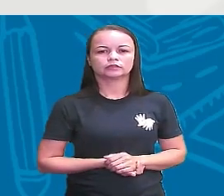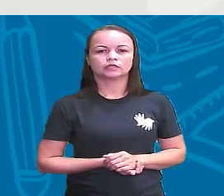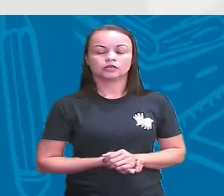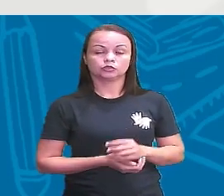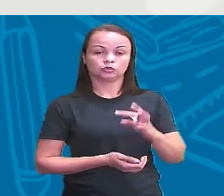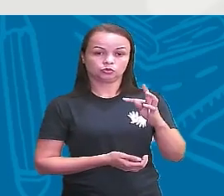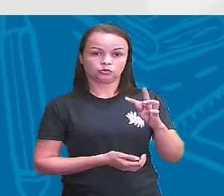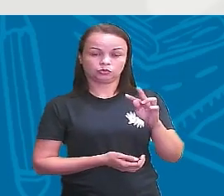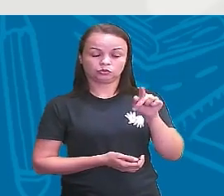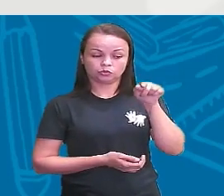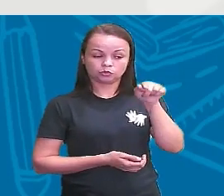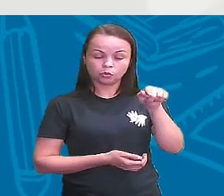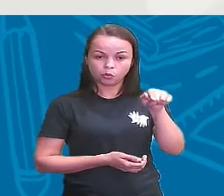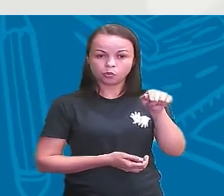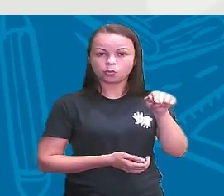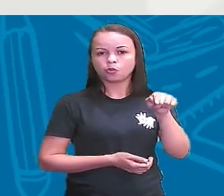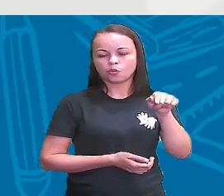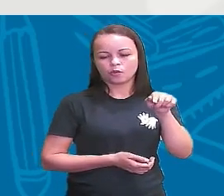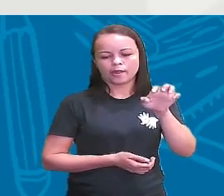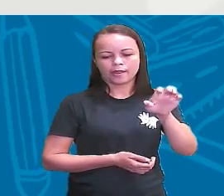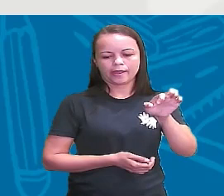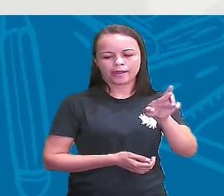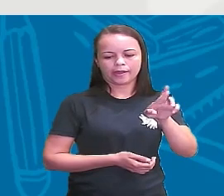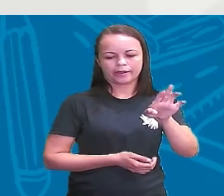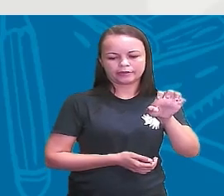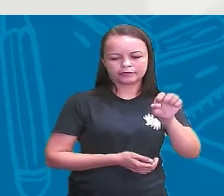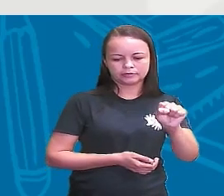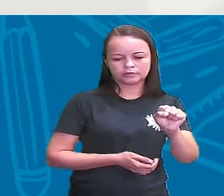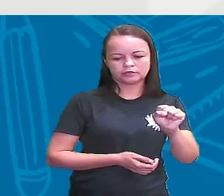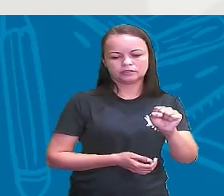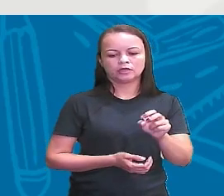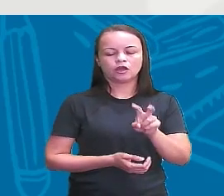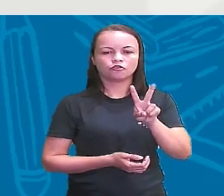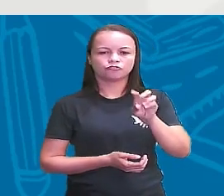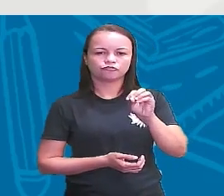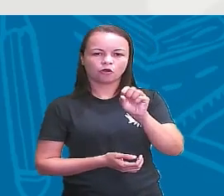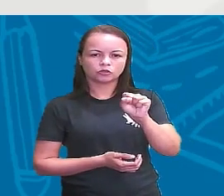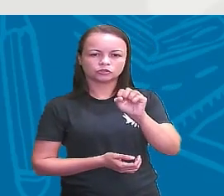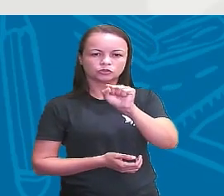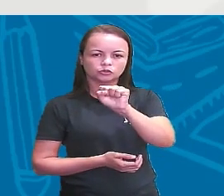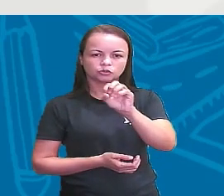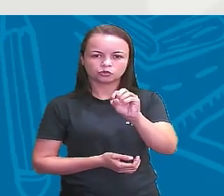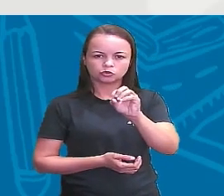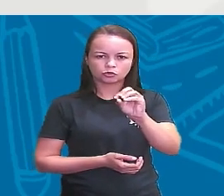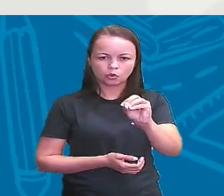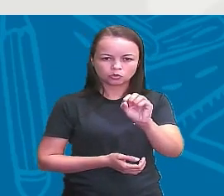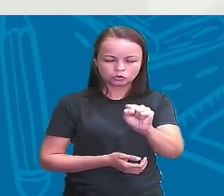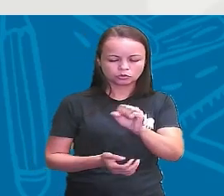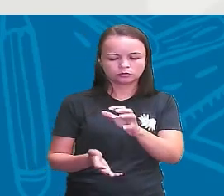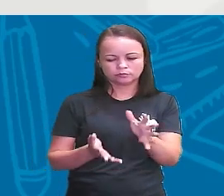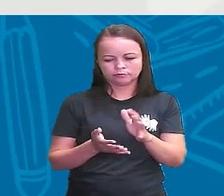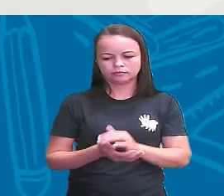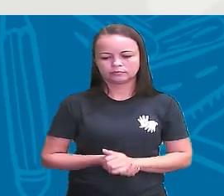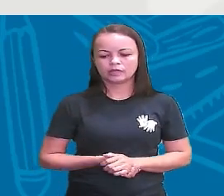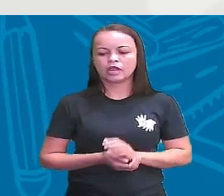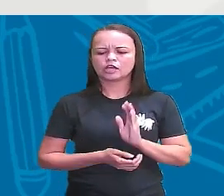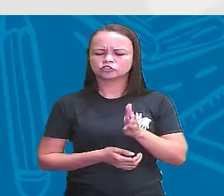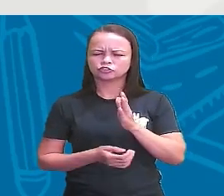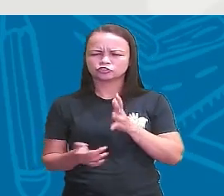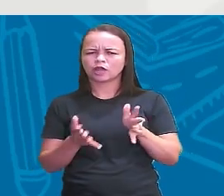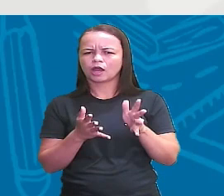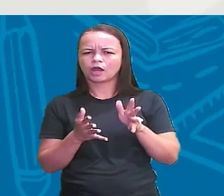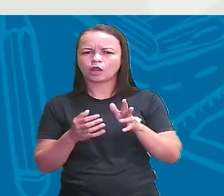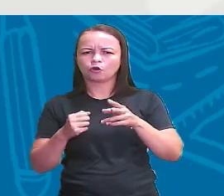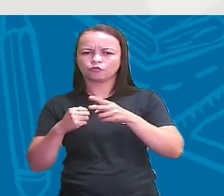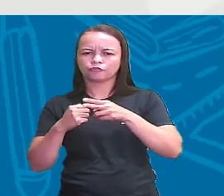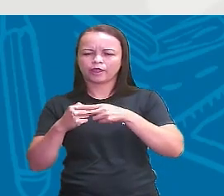sois. Já para o verbo estar, a gente usa a mesma forma para os dois. Tu ou